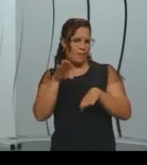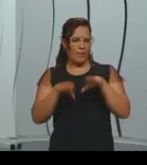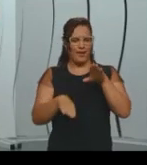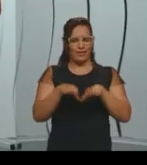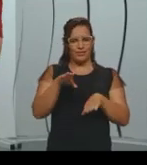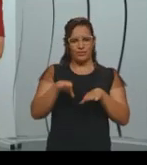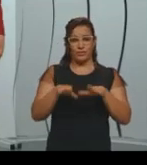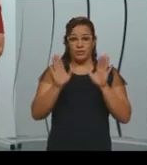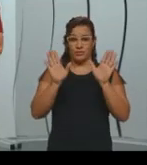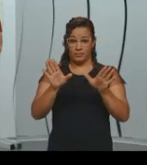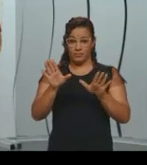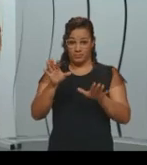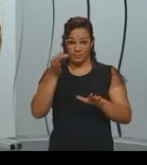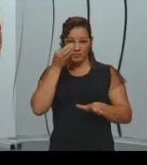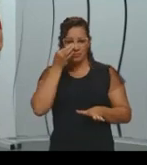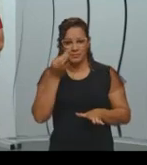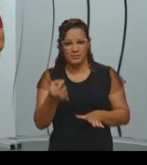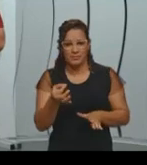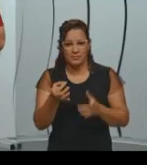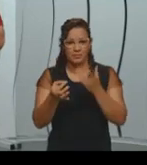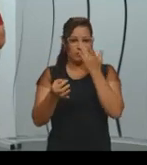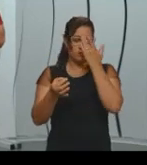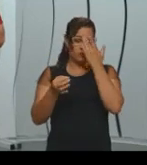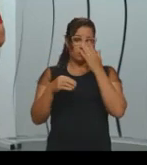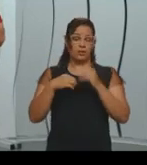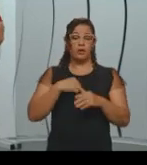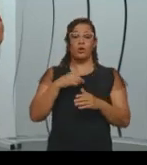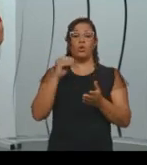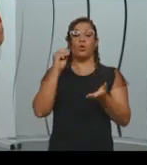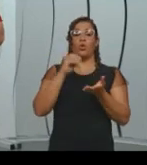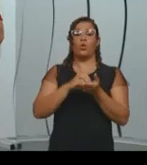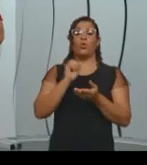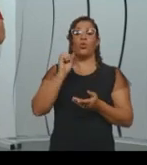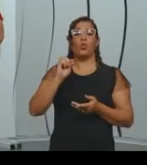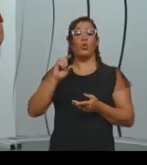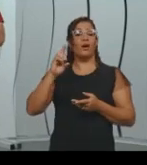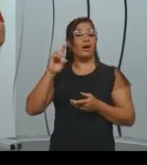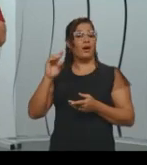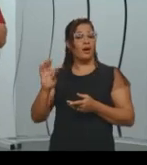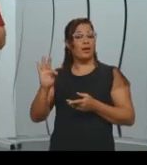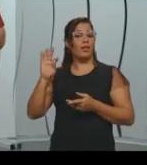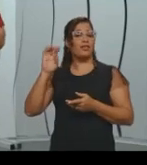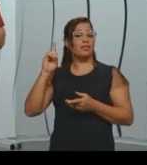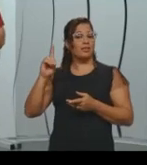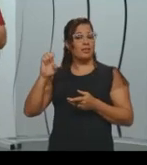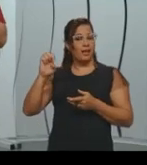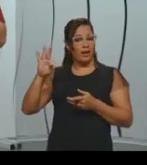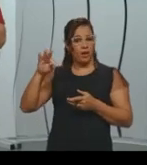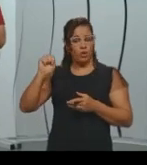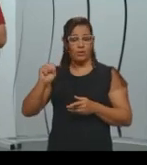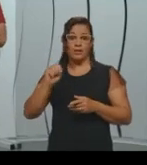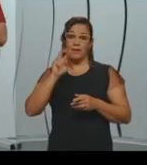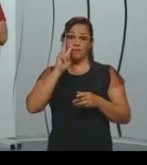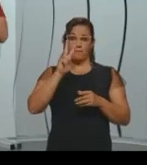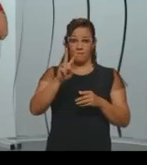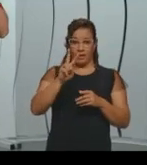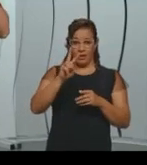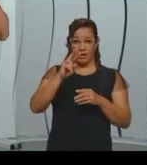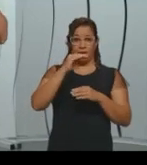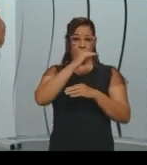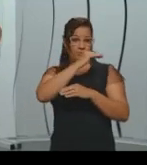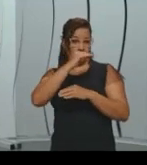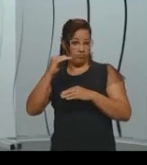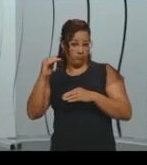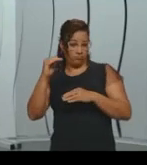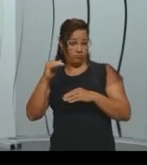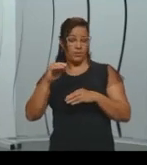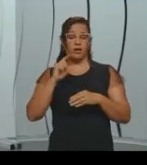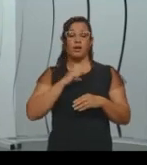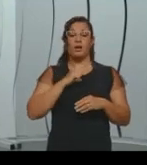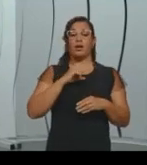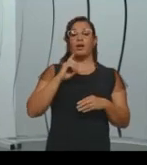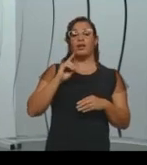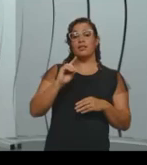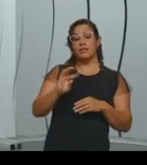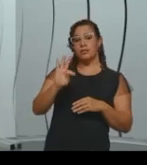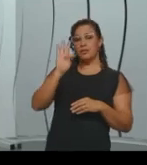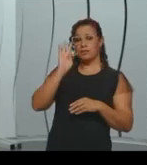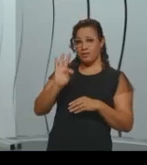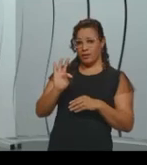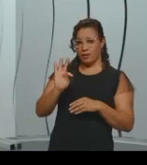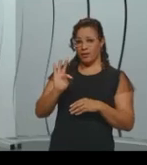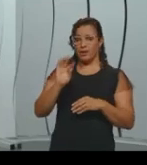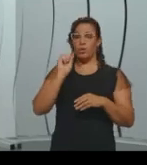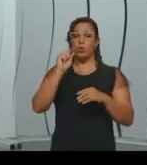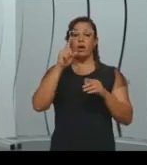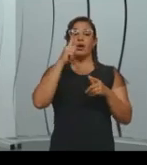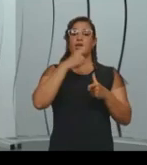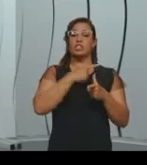aqui, observem, eu coloquei ΔV dividido por ΔT, ou seja, é variação de velocidade dividido